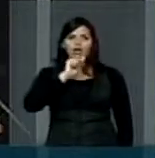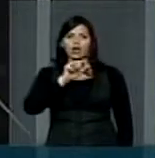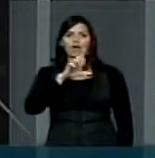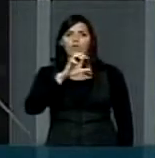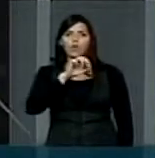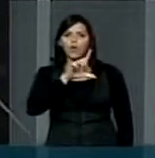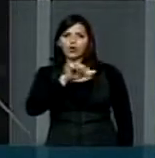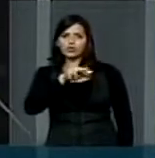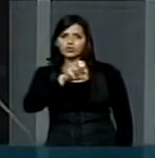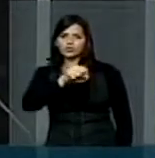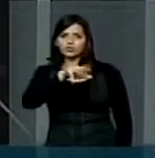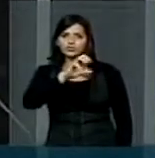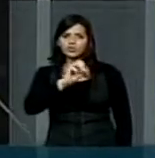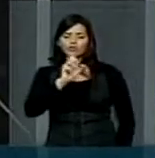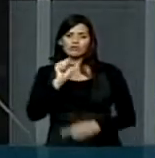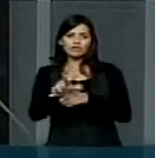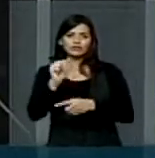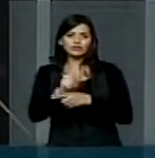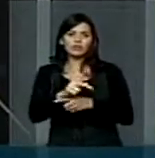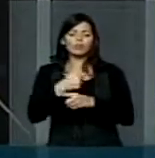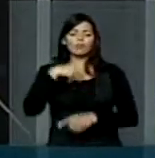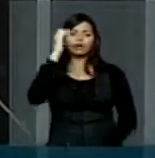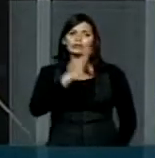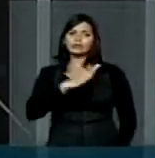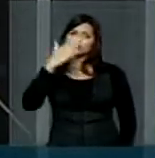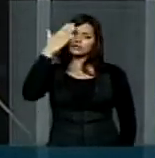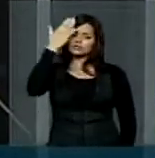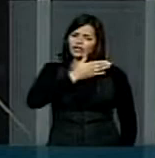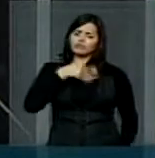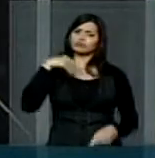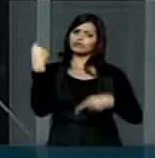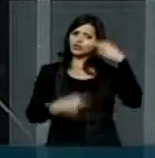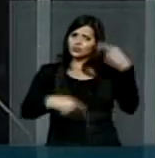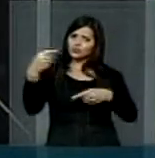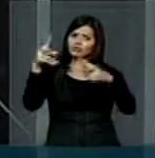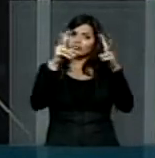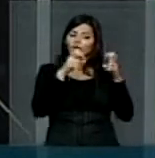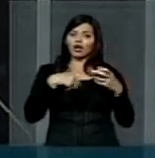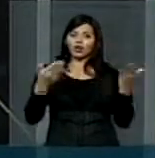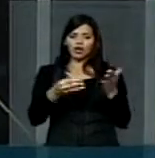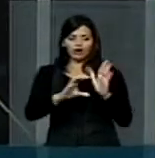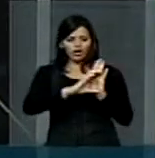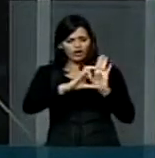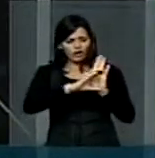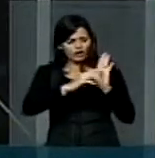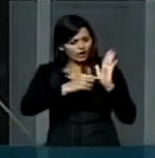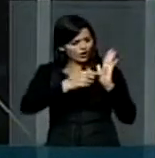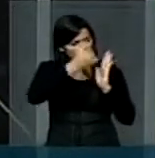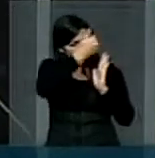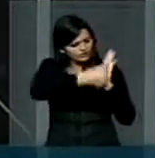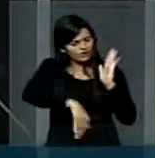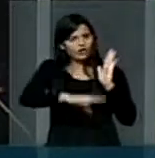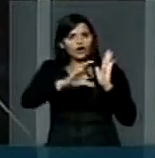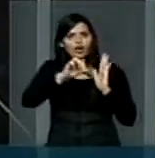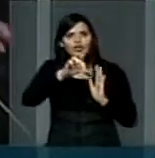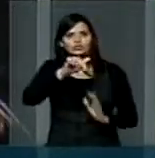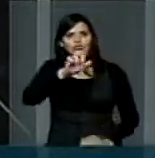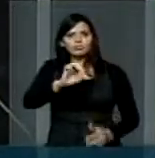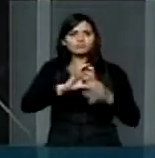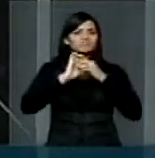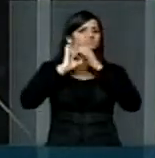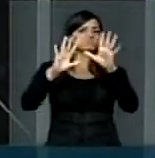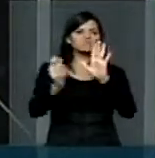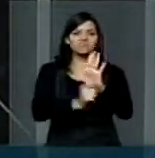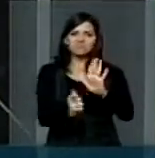com muita seriedade esses temas, nós vemos esse Código da Morte, descriminalizando o